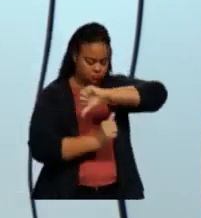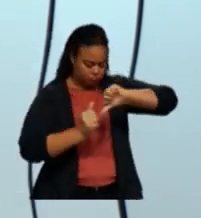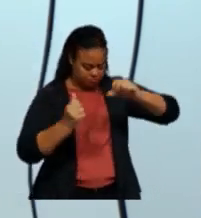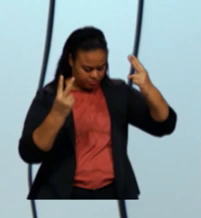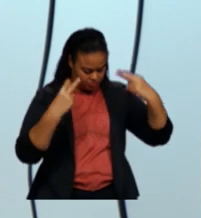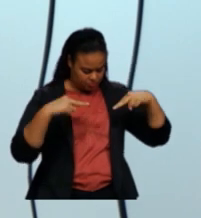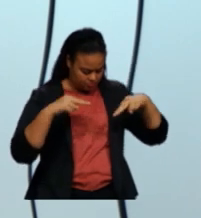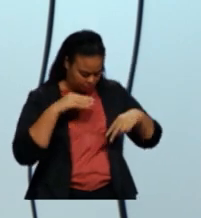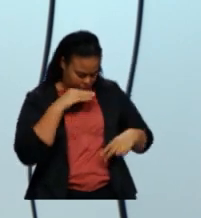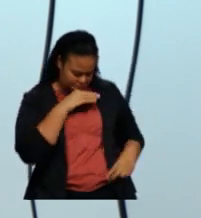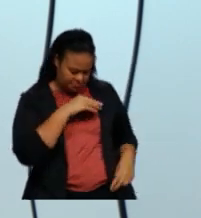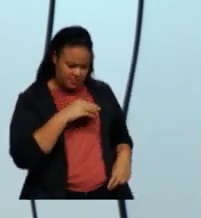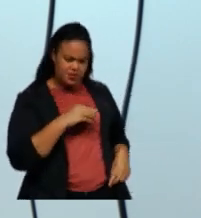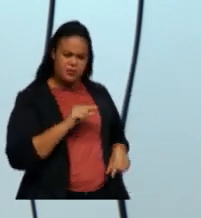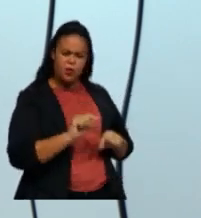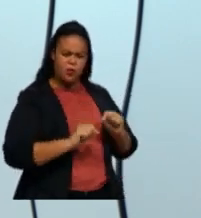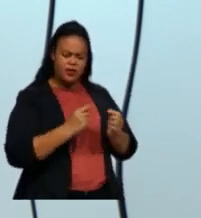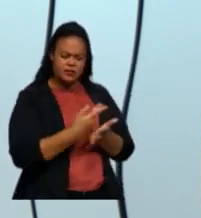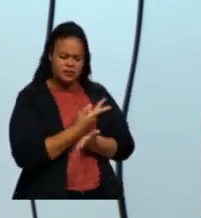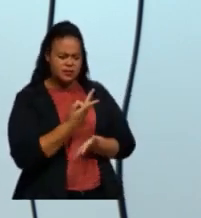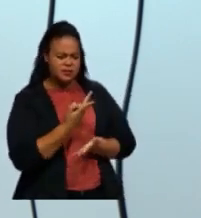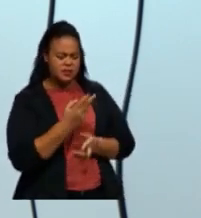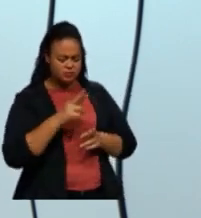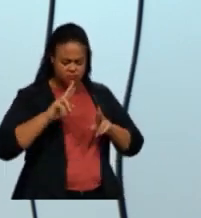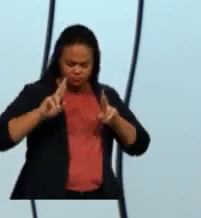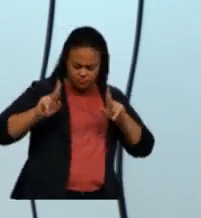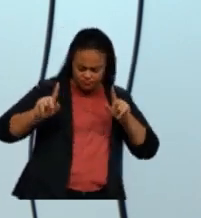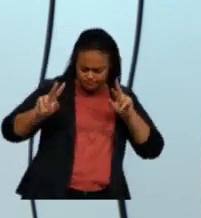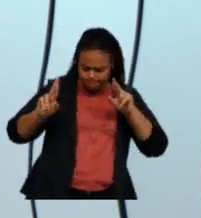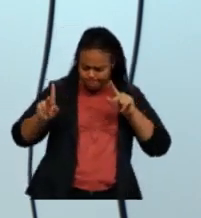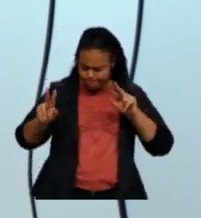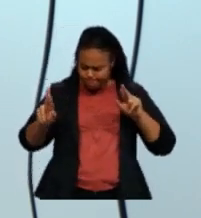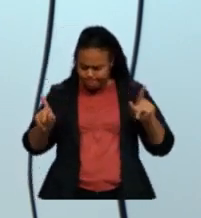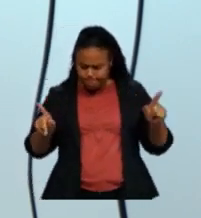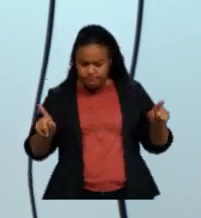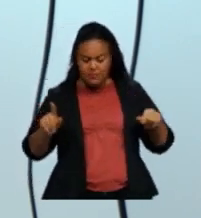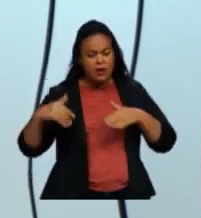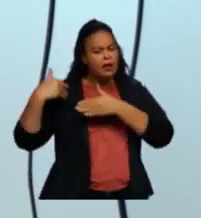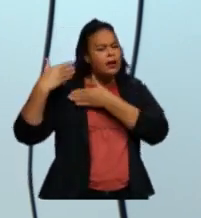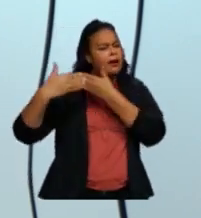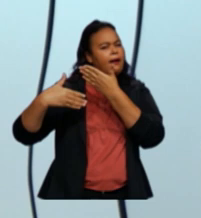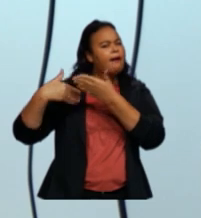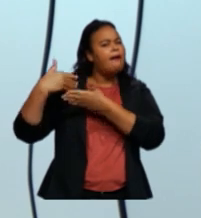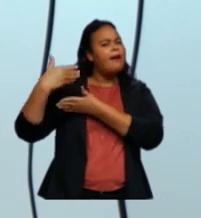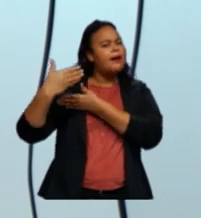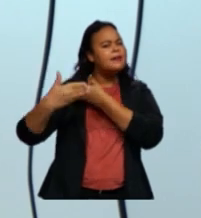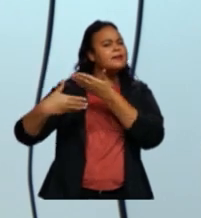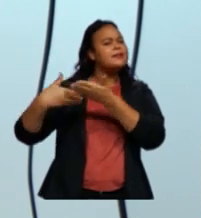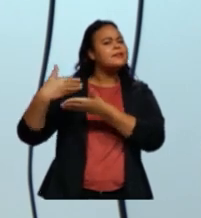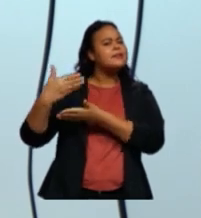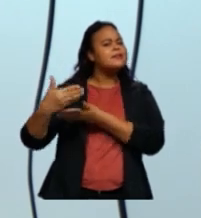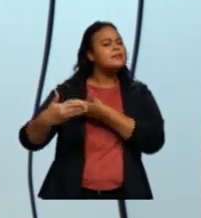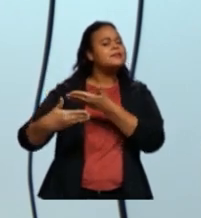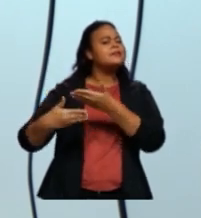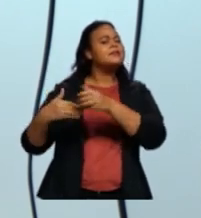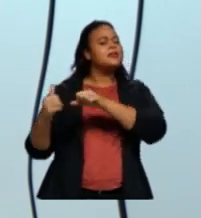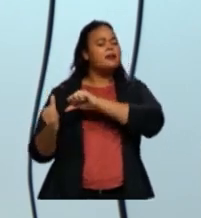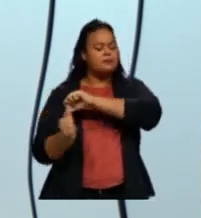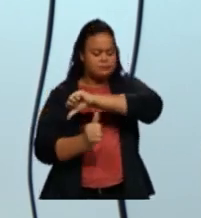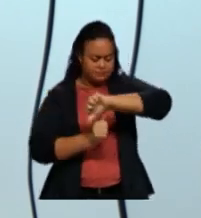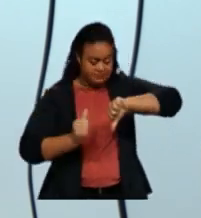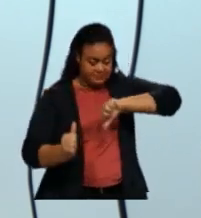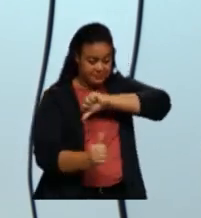corpo. E isso, vai por algum tempo, que o desenvolvimento vai depender de